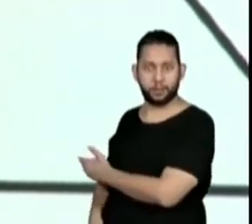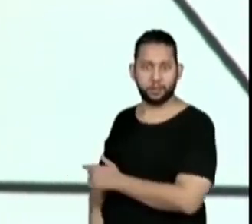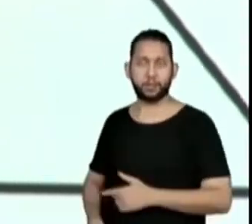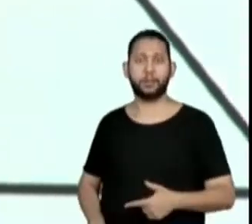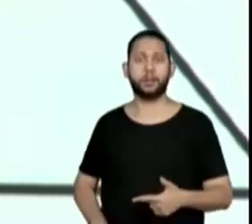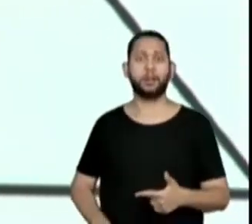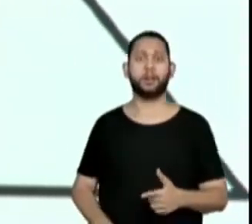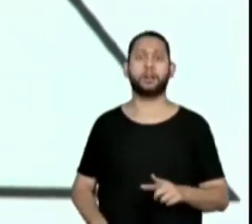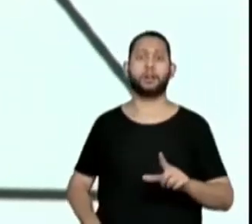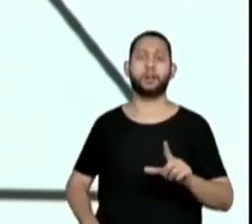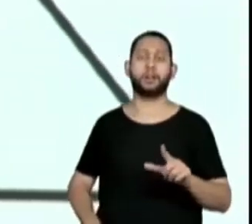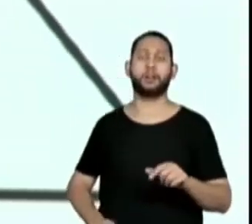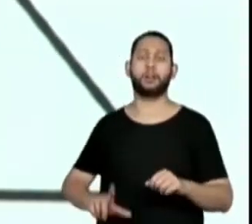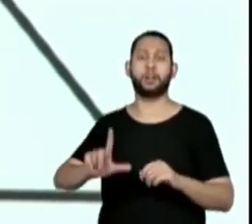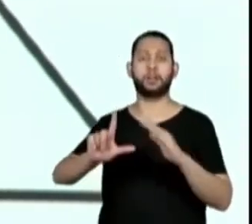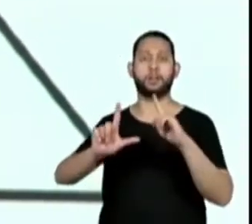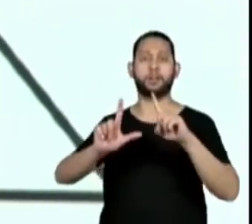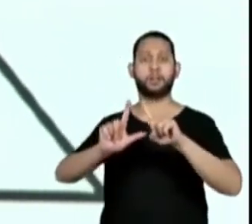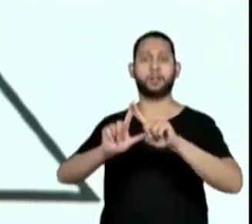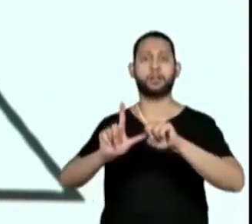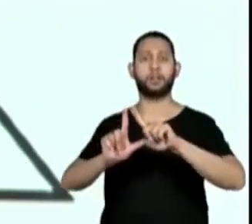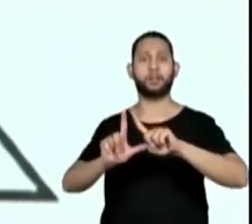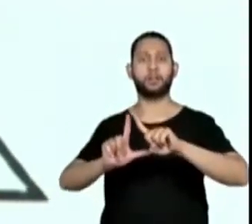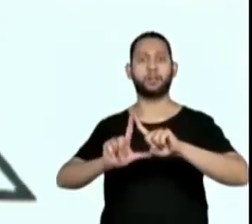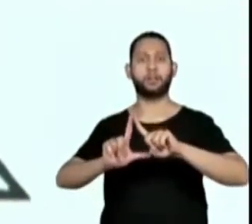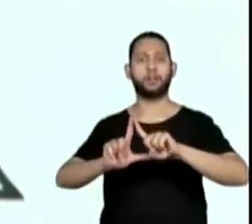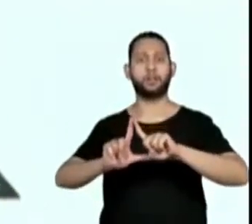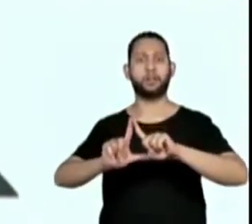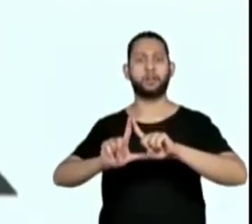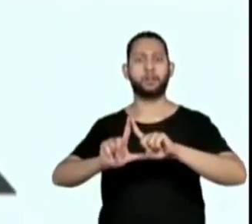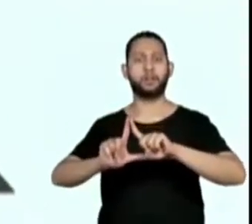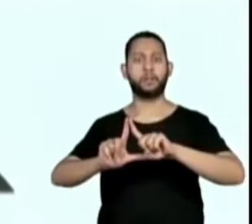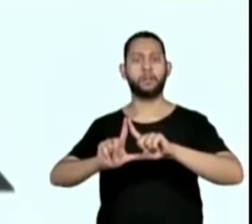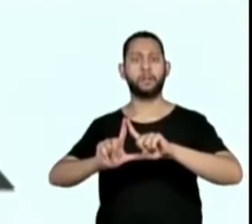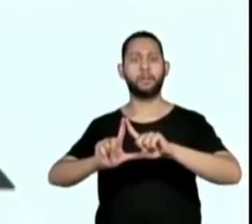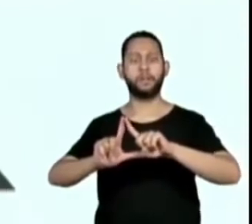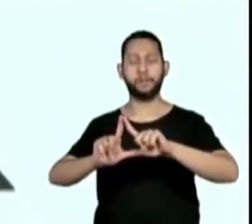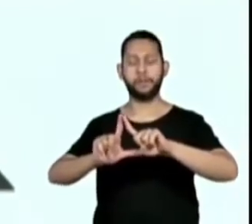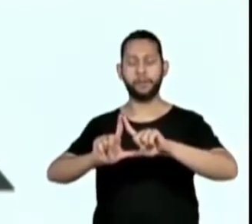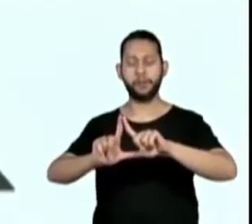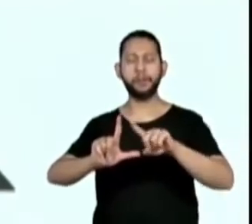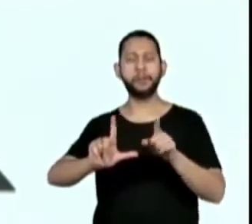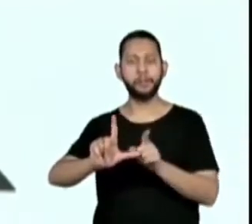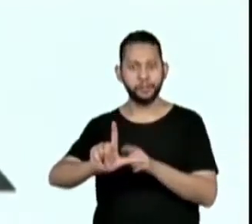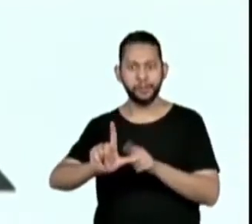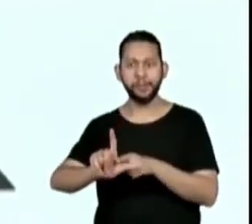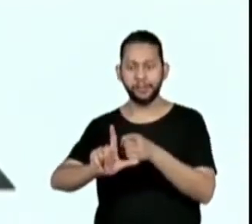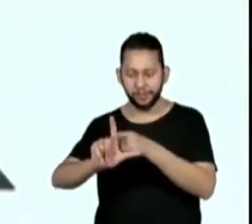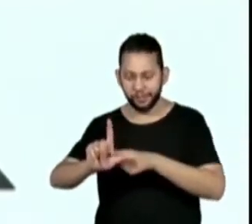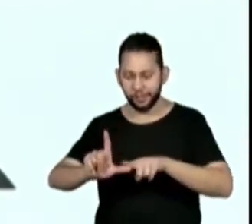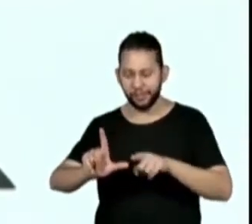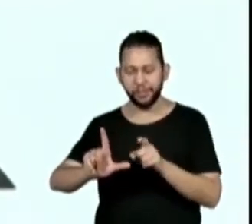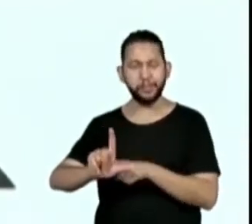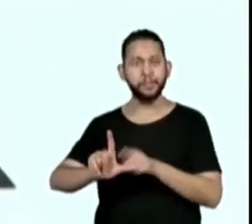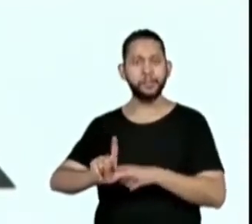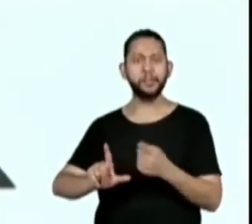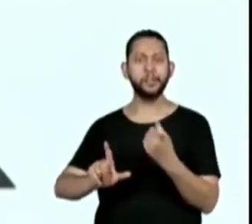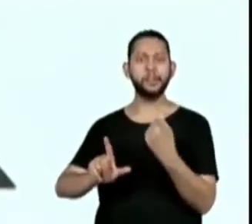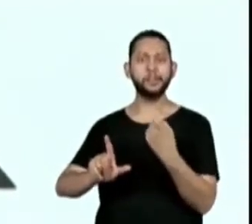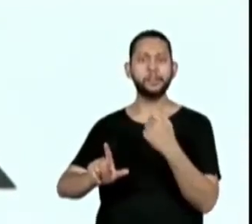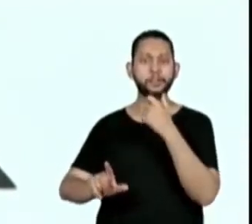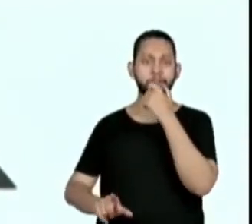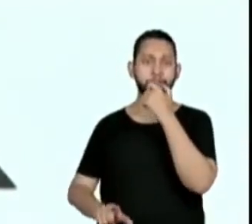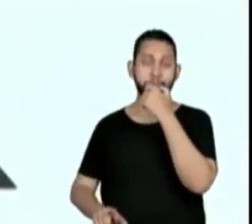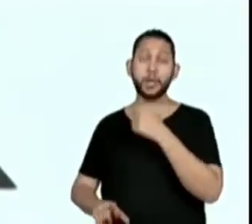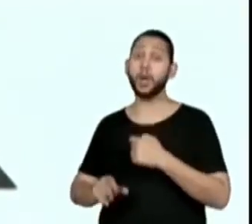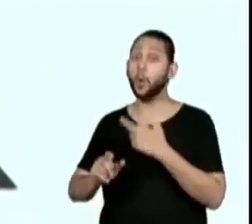triângulo aqui. O triângulo, turma, nenhum ângulo reto, perfeito. O triângulo, turma, eu